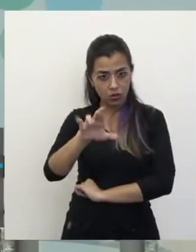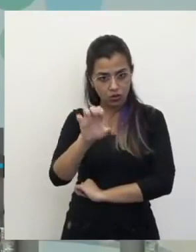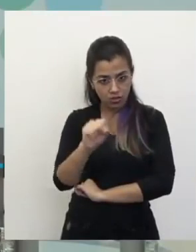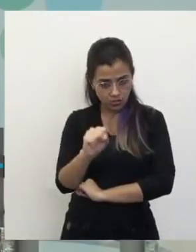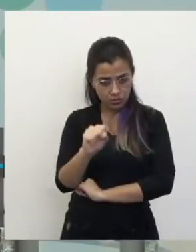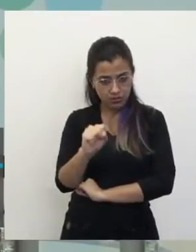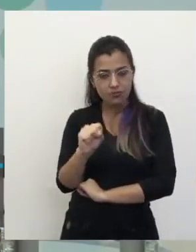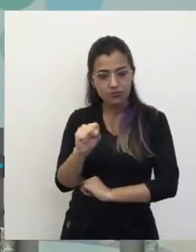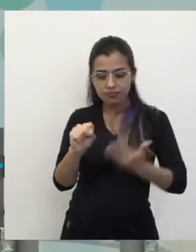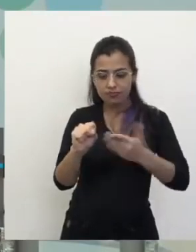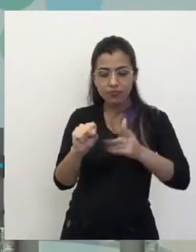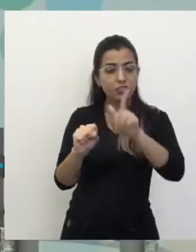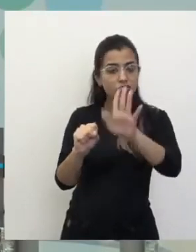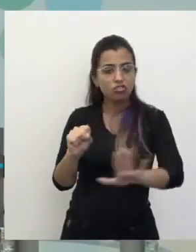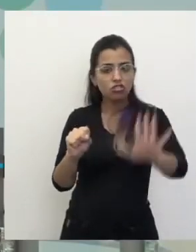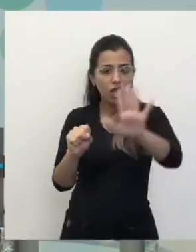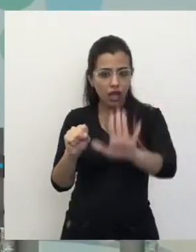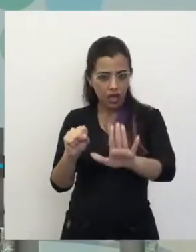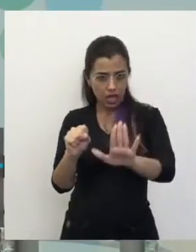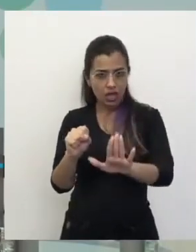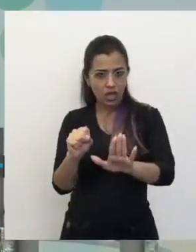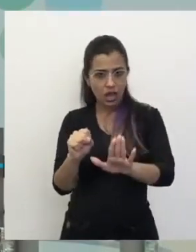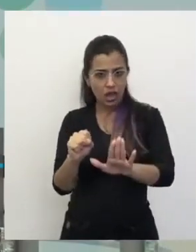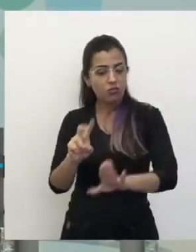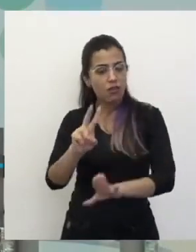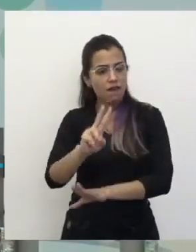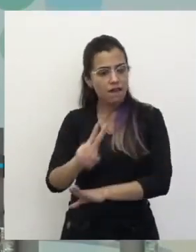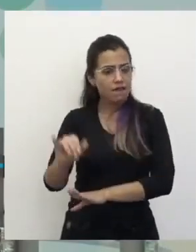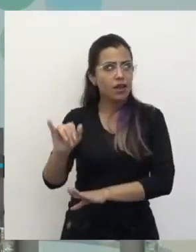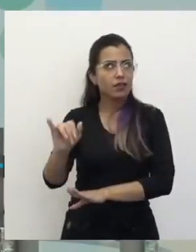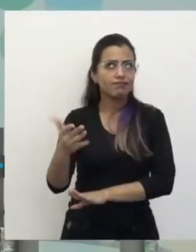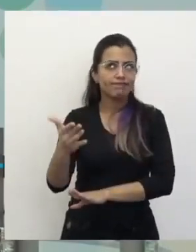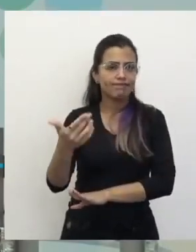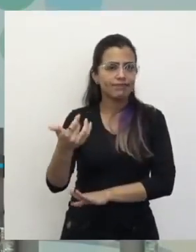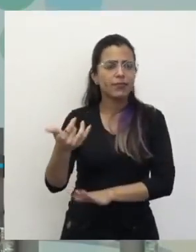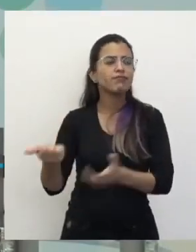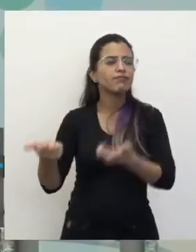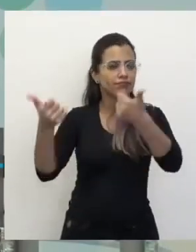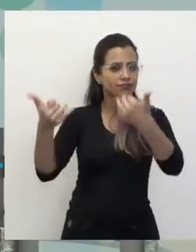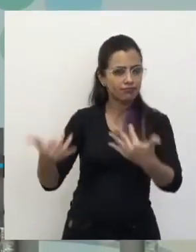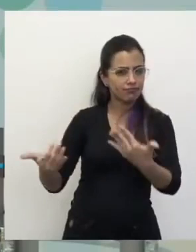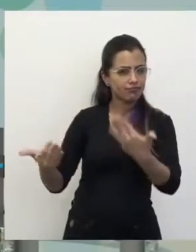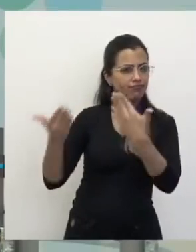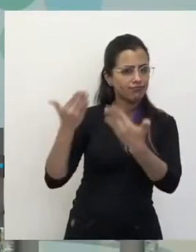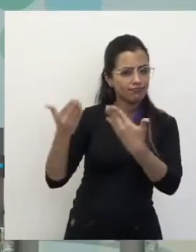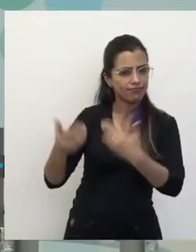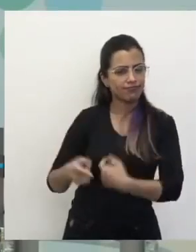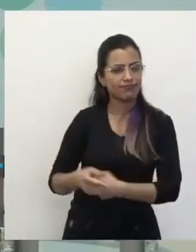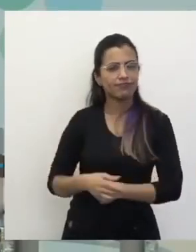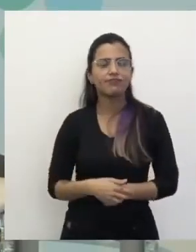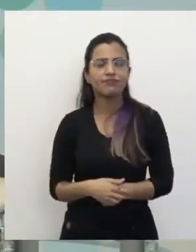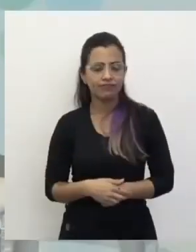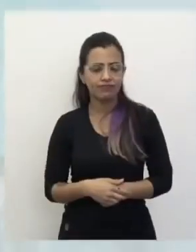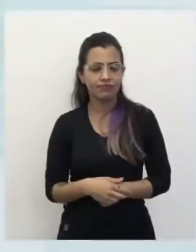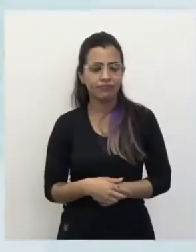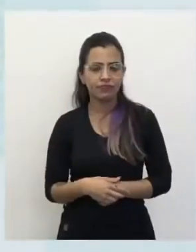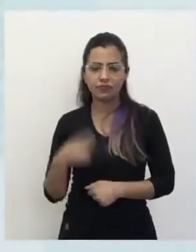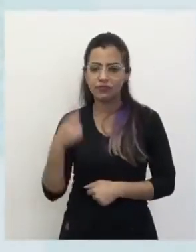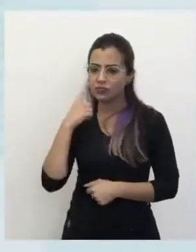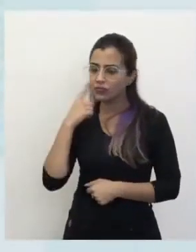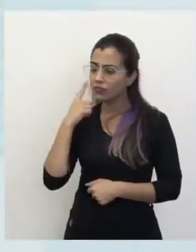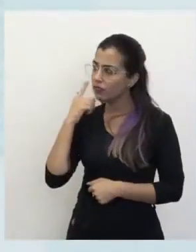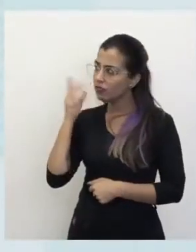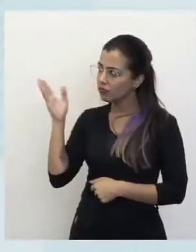âmbito geral, que eles vão... Eu vou dar uma analogia. Vocês já viram aí na tela como é que fica o texto na íntegra? Eu